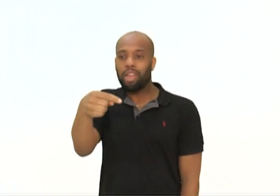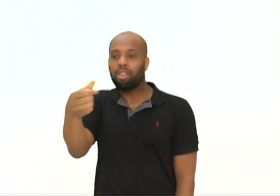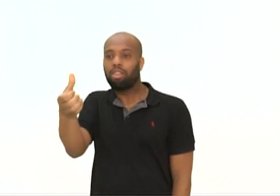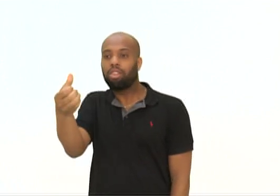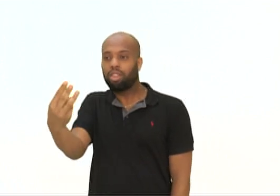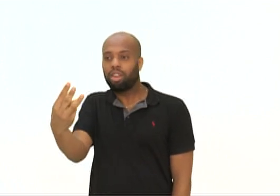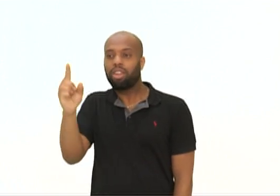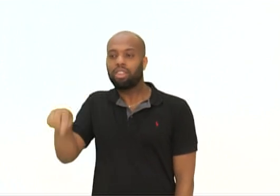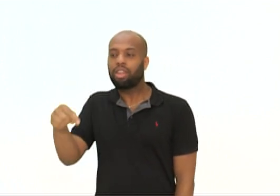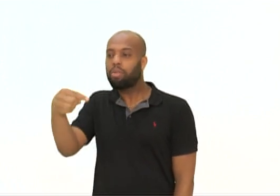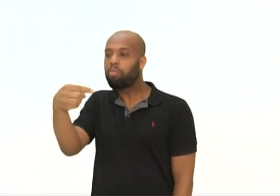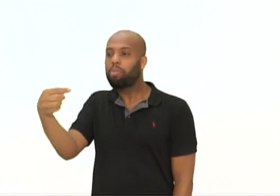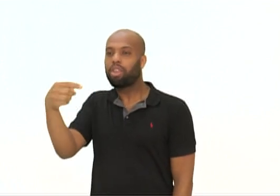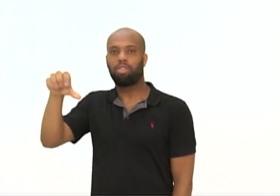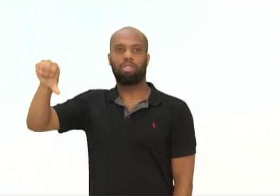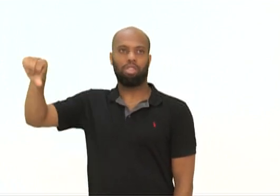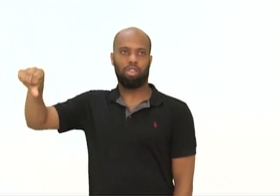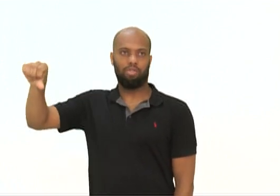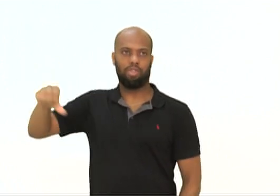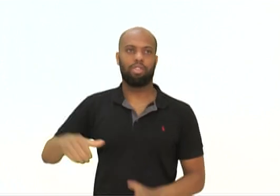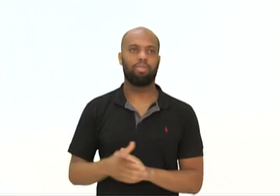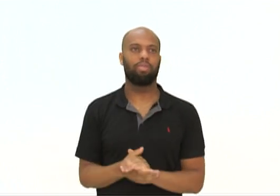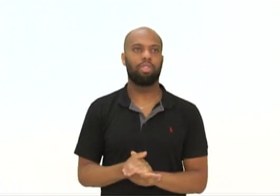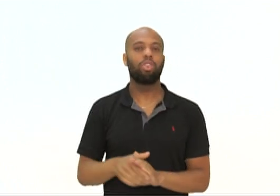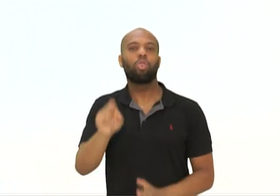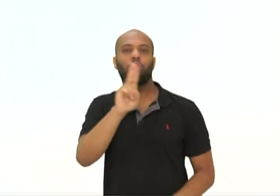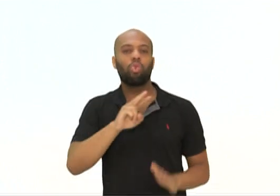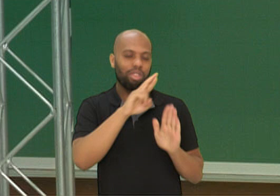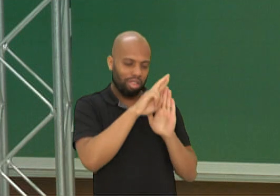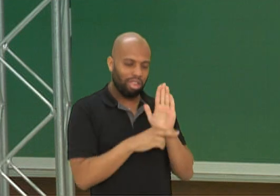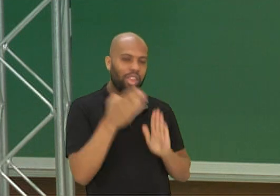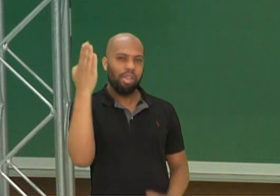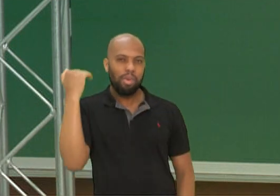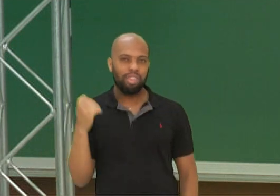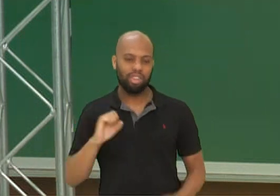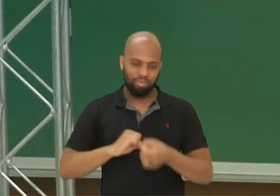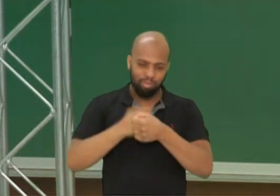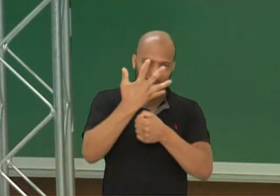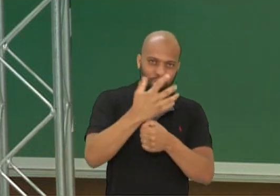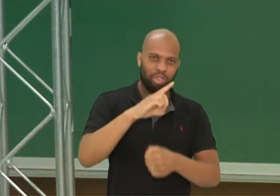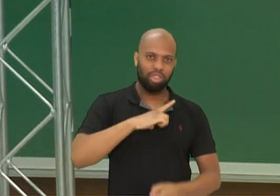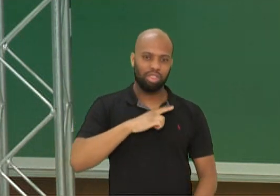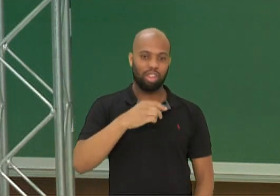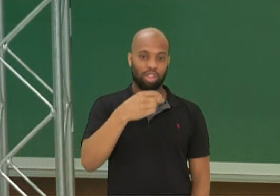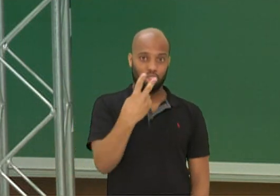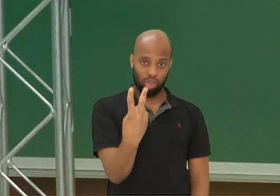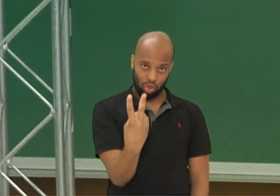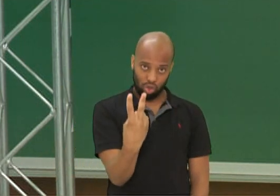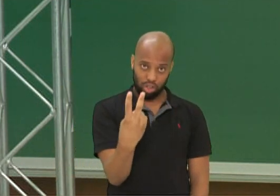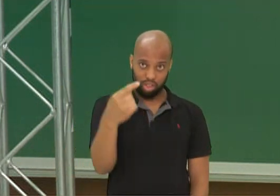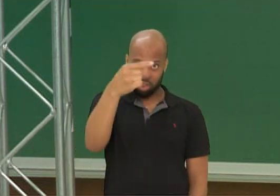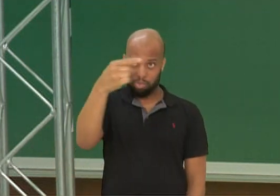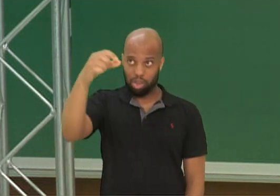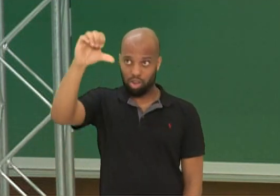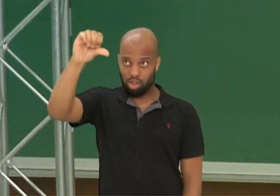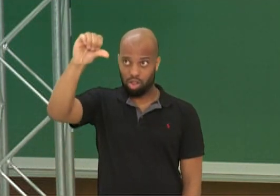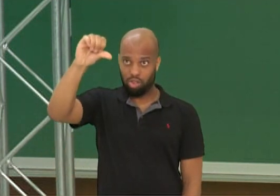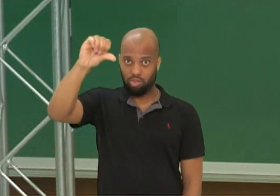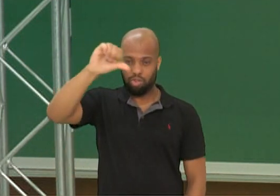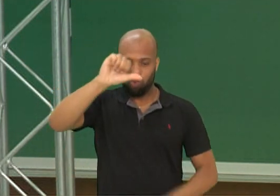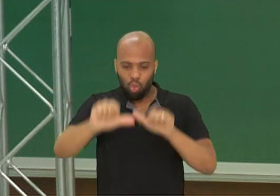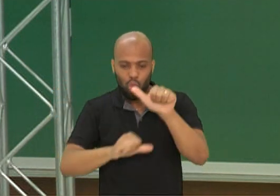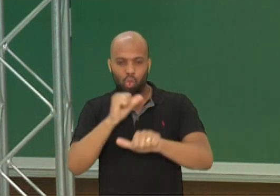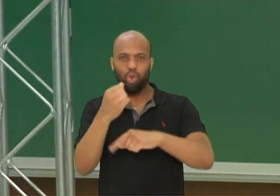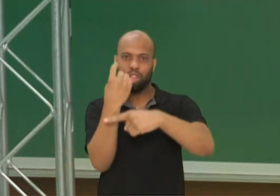3 dá menos 9. Aí usando aquela propriedade de potenciação, 2 elevado a menos 9 passa para o denominador como